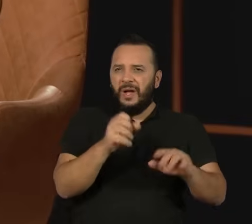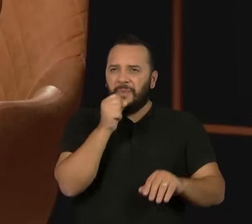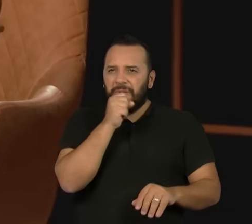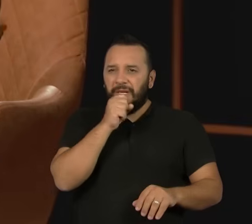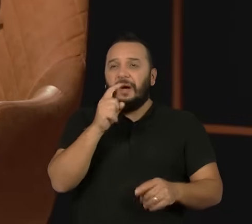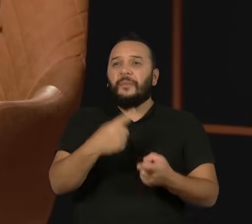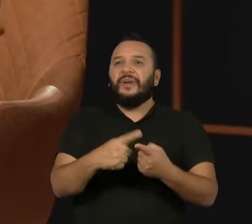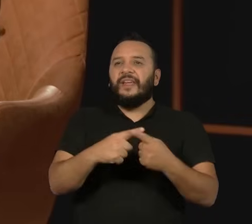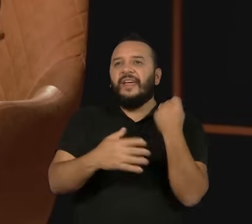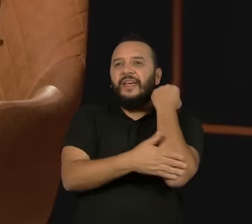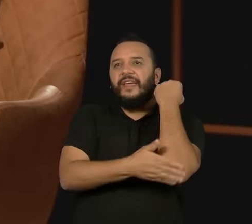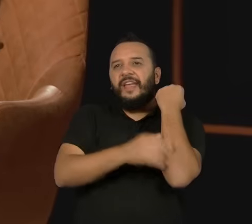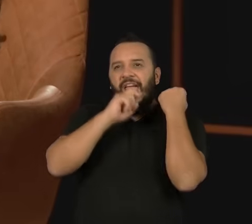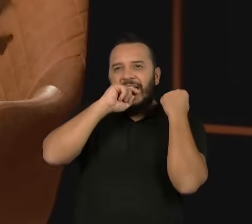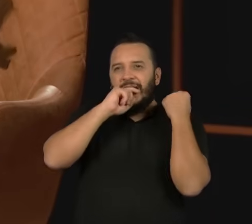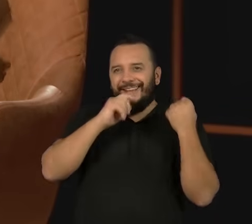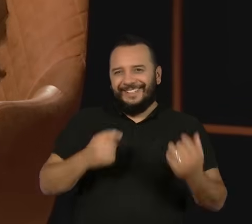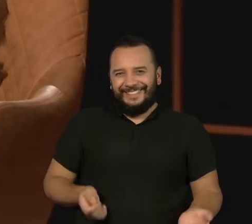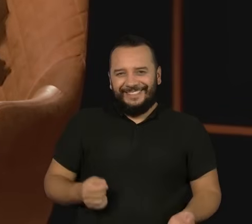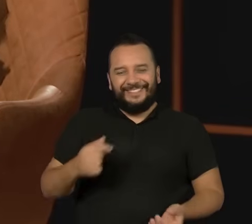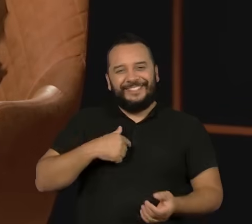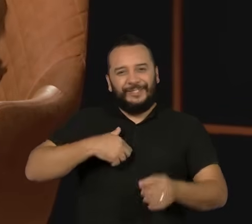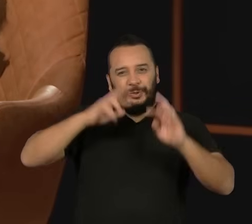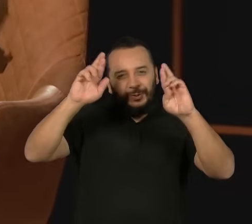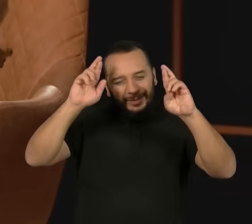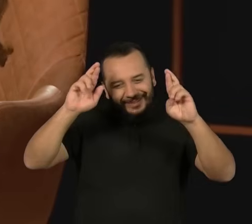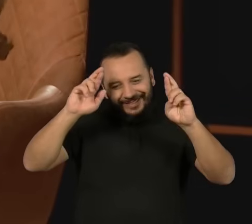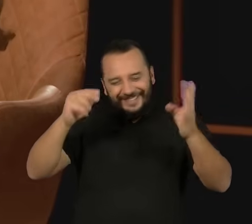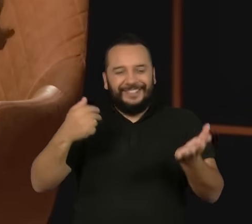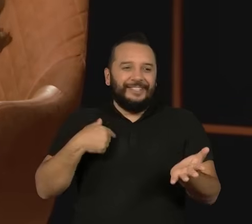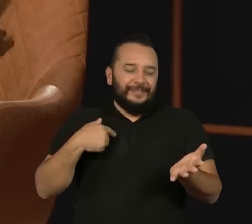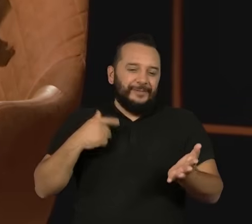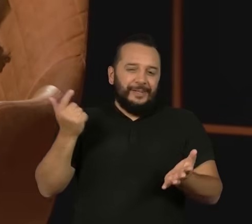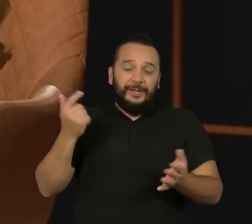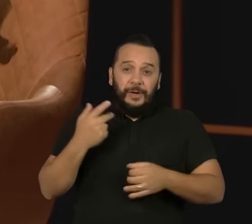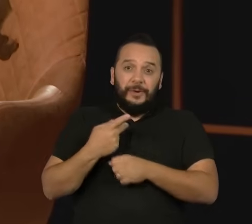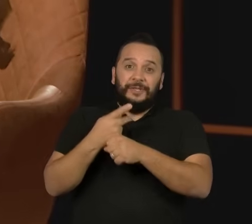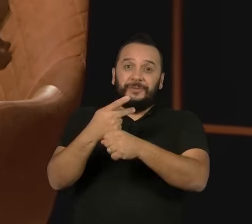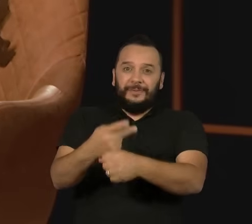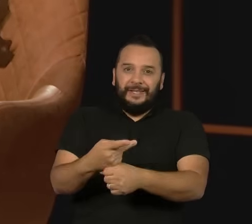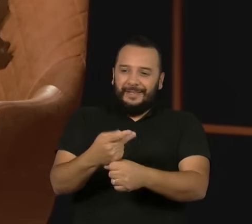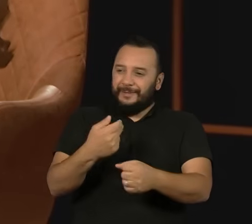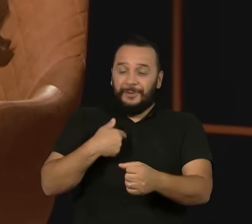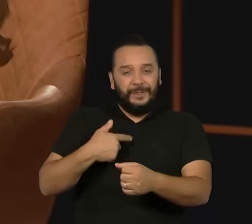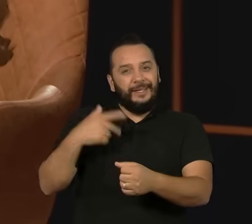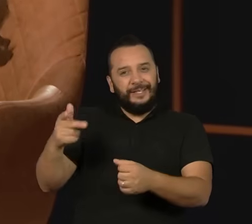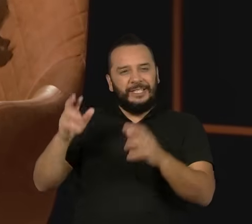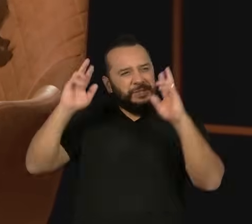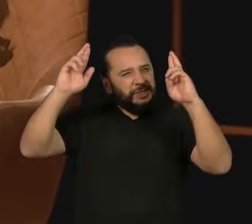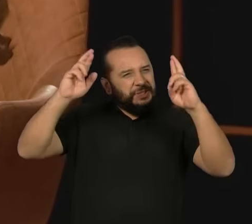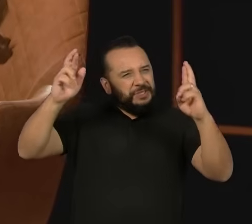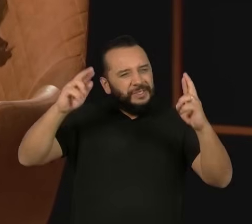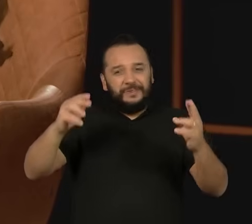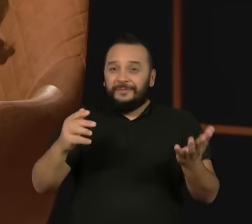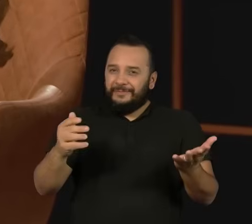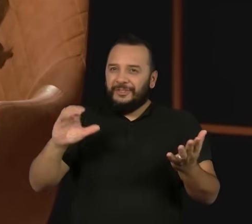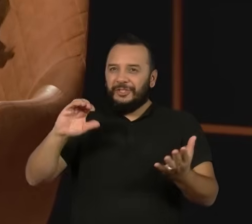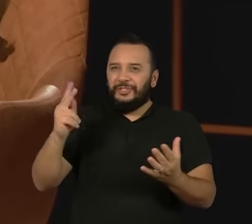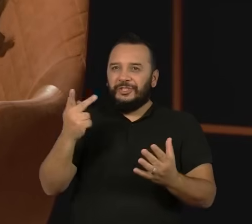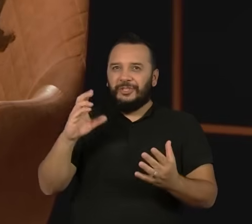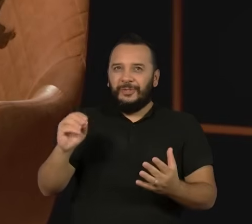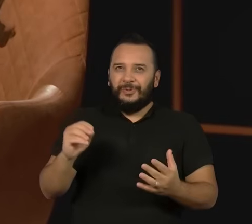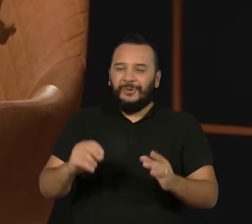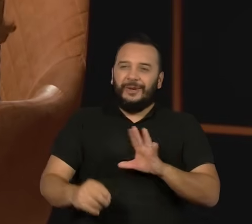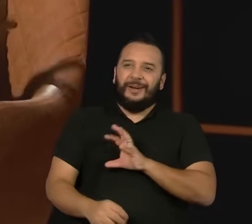Ficou sempre torcendo muito. Quando eu fui indicada, quando eu ganhei, muito, muito maravilhoso. Chico,